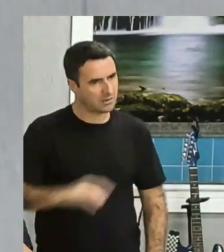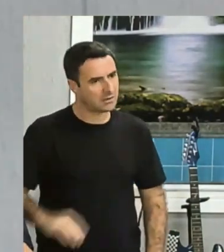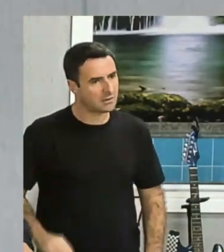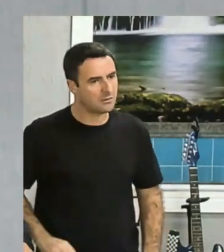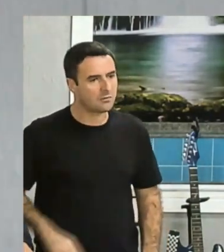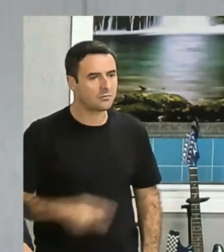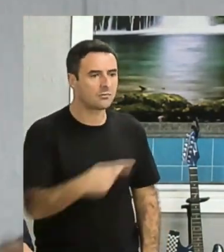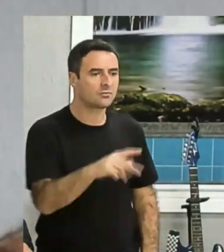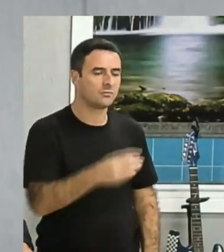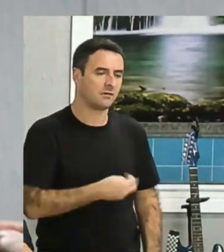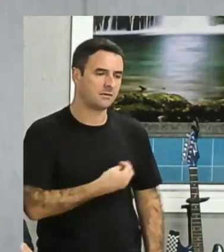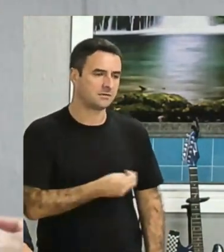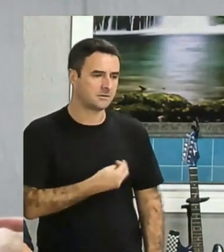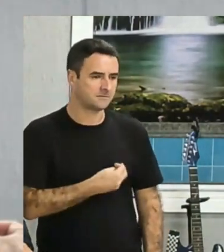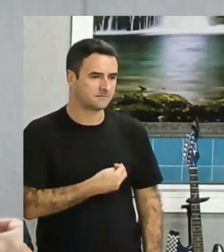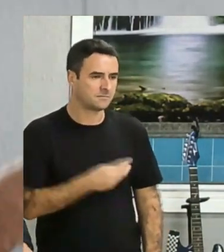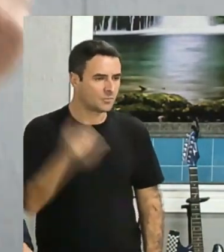tem